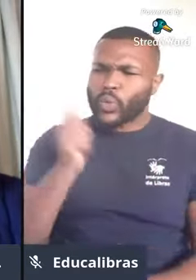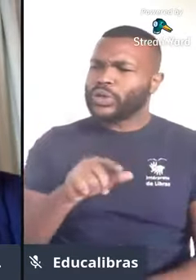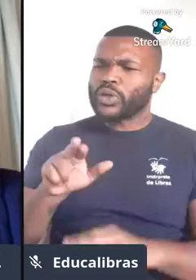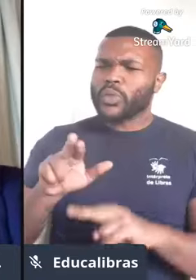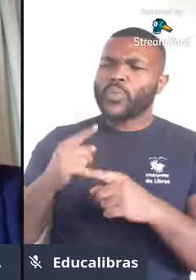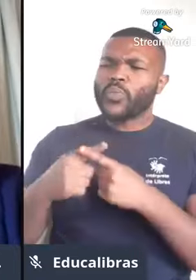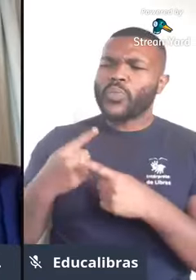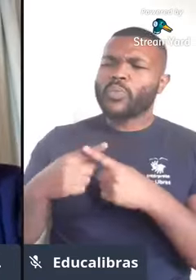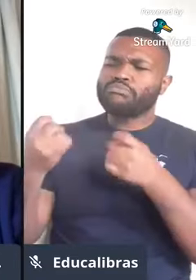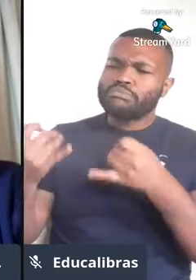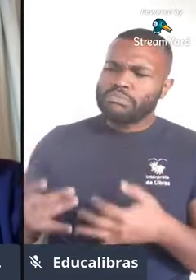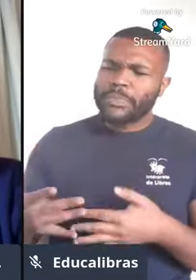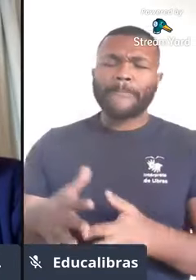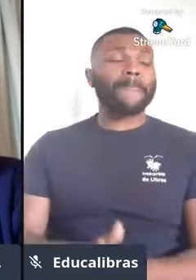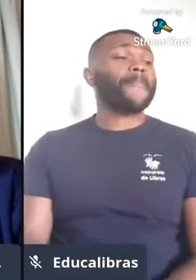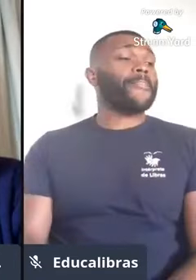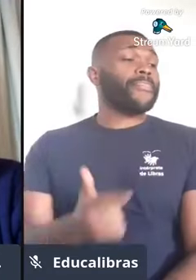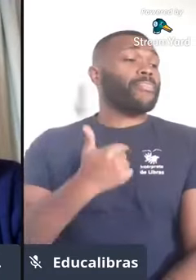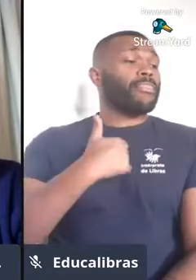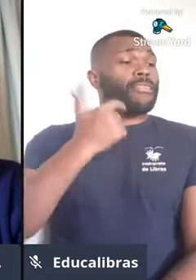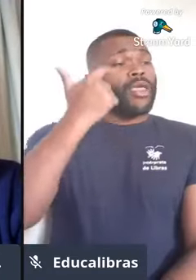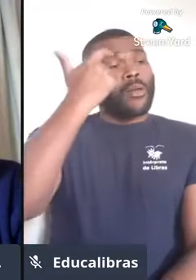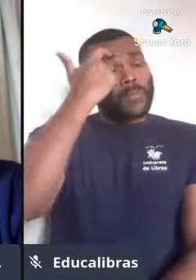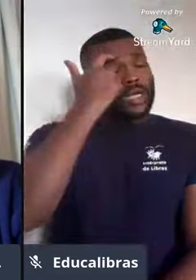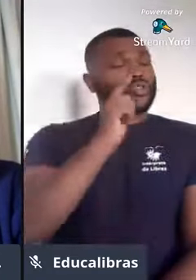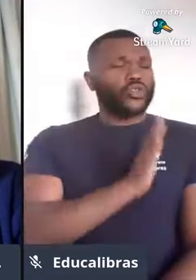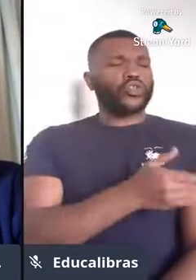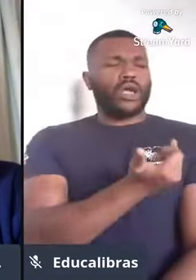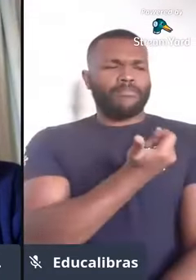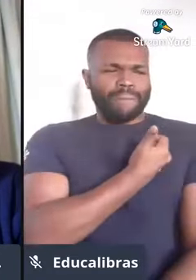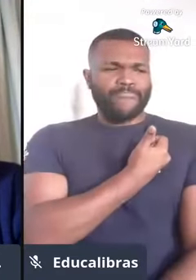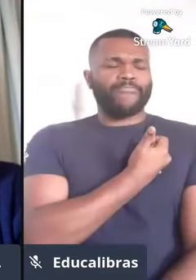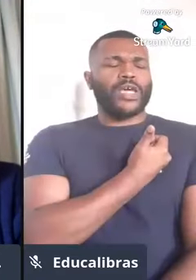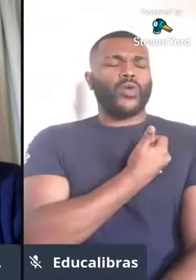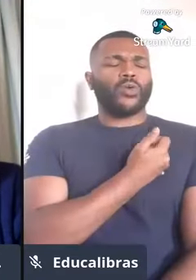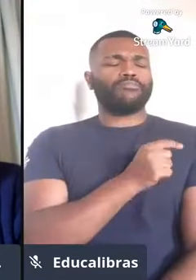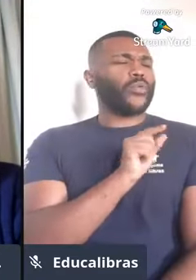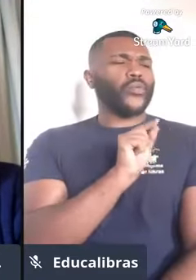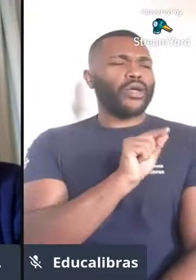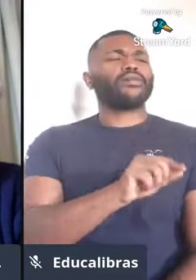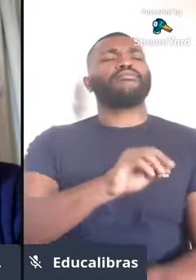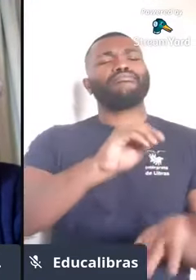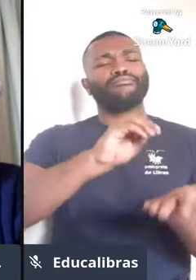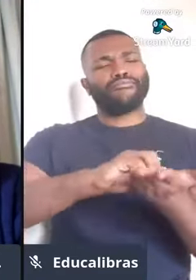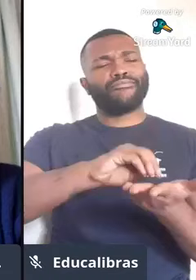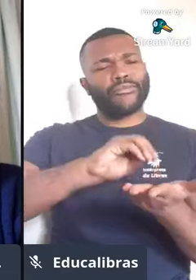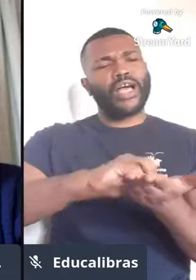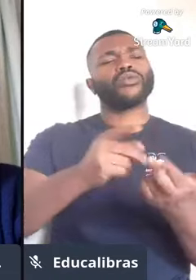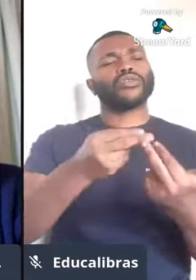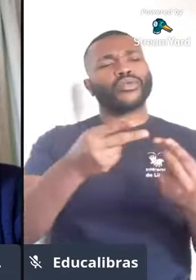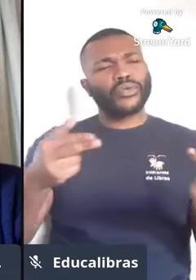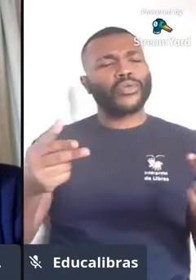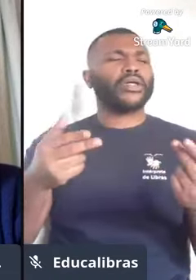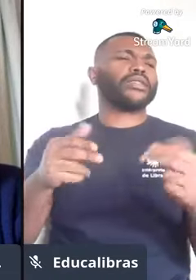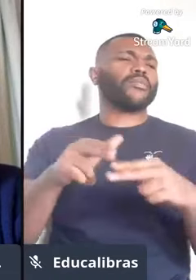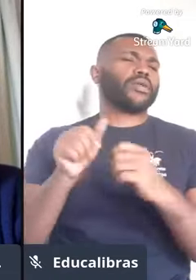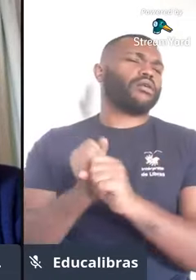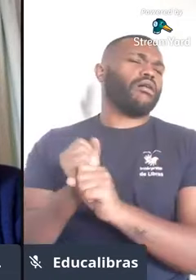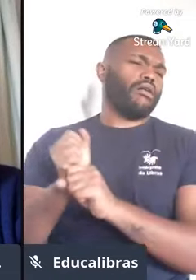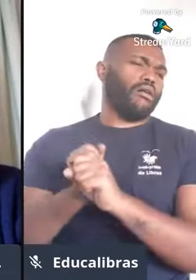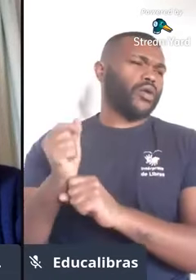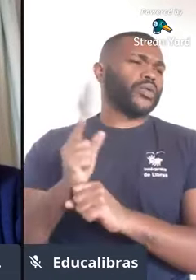Então, eu acho que, como você disse, ainda falta muito a ser cumprido, passados já tantos anos da existência